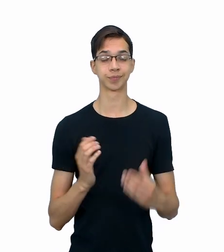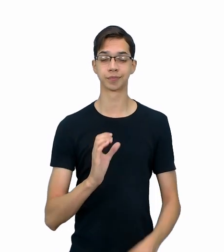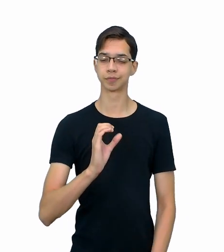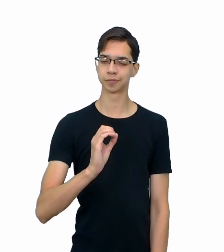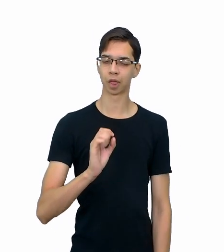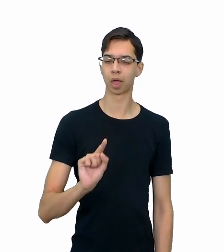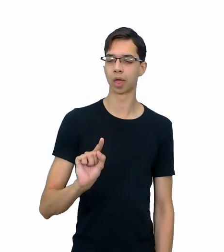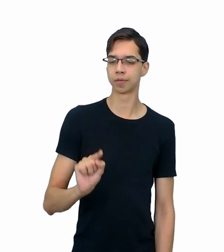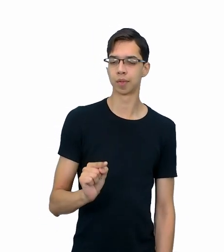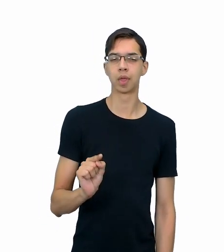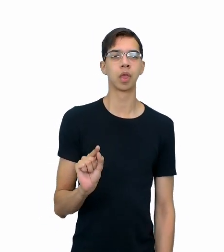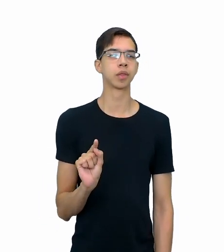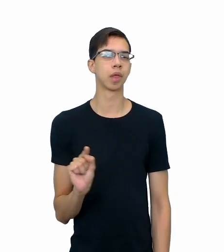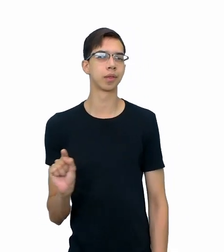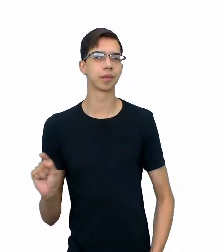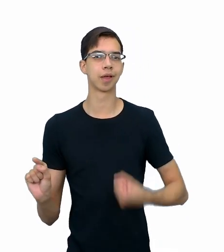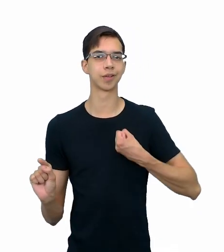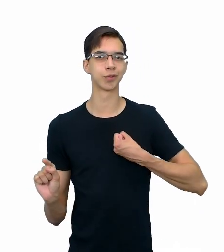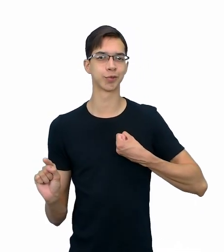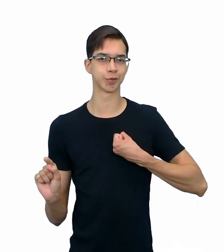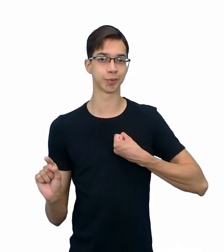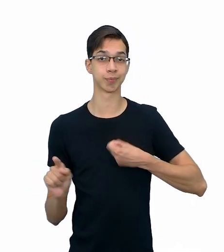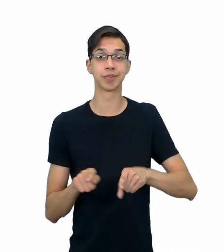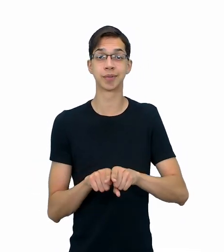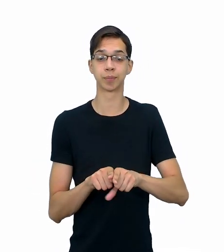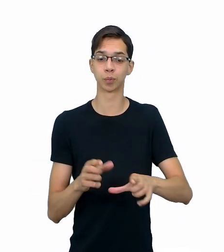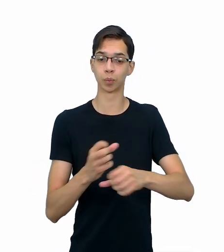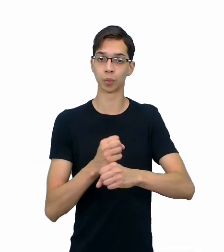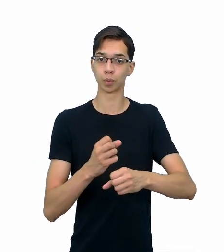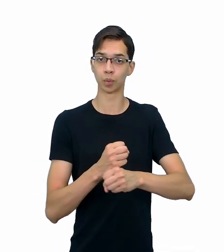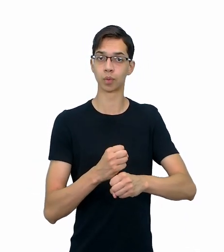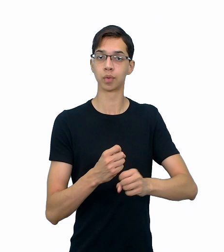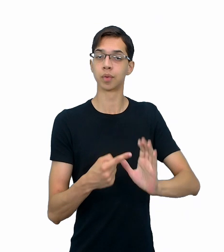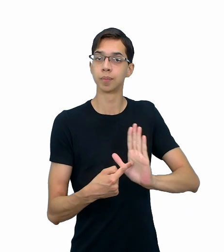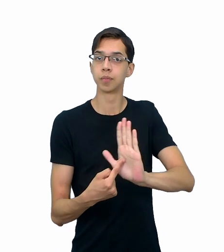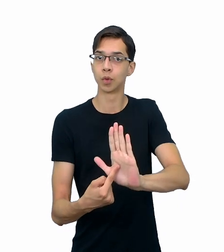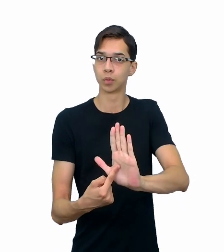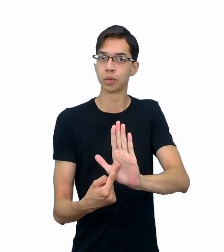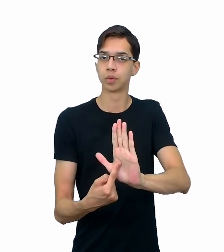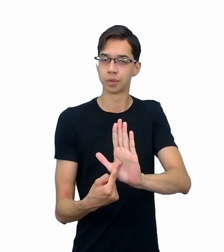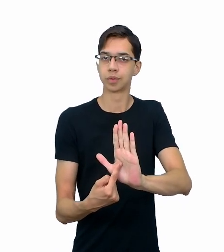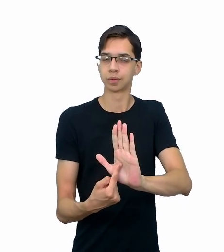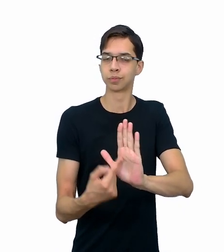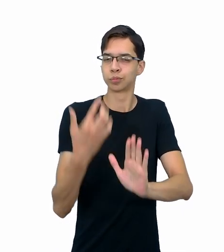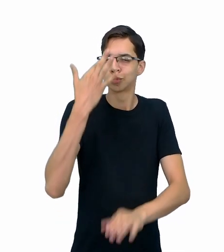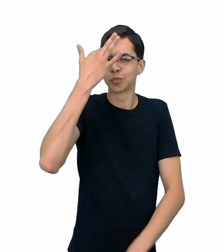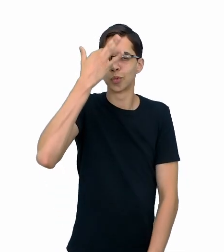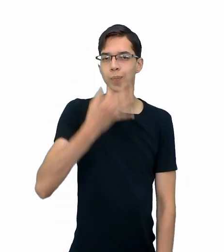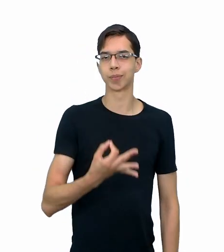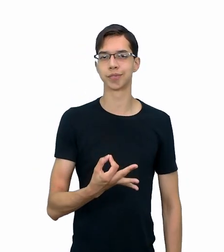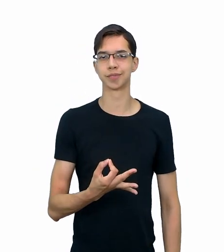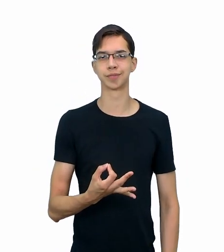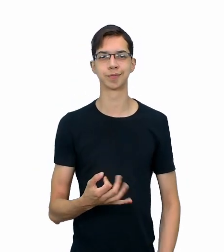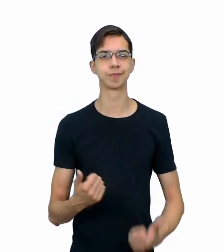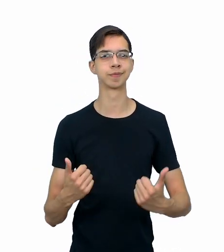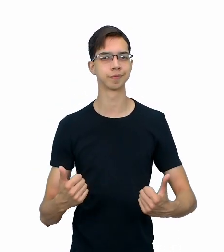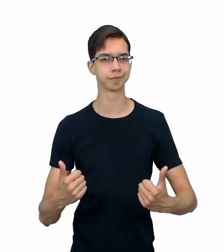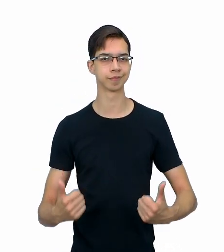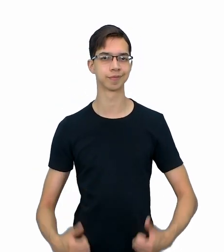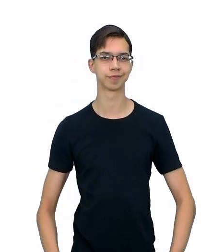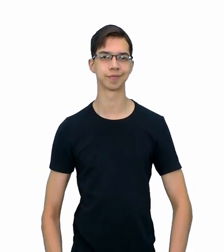as representações das formas, certo? Bom, agora a gente vai dar uma